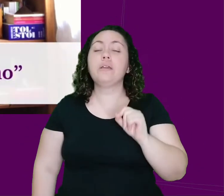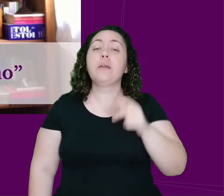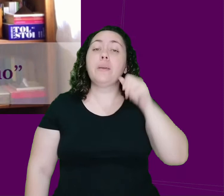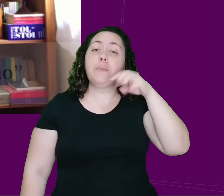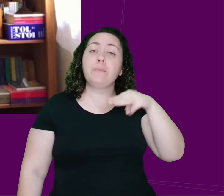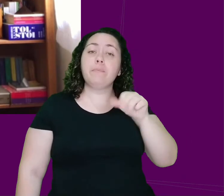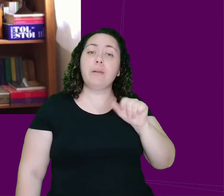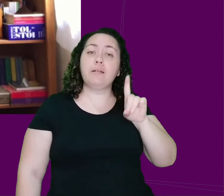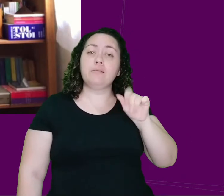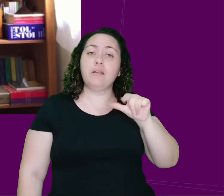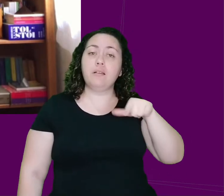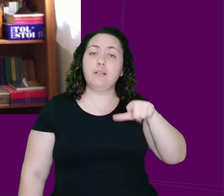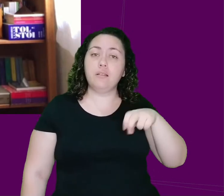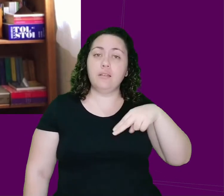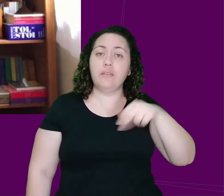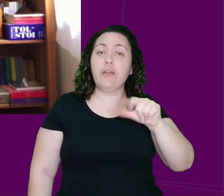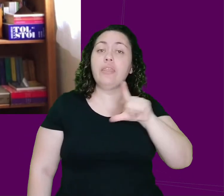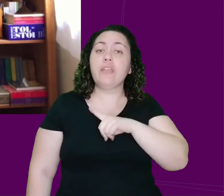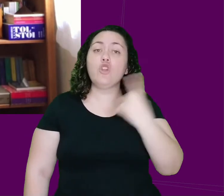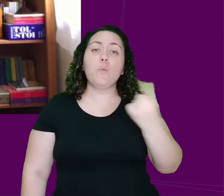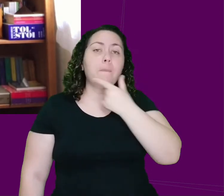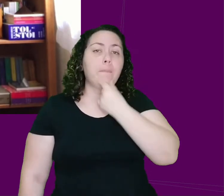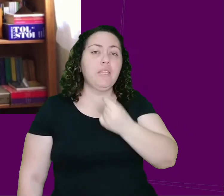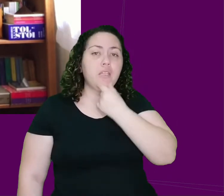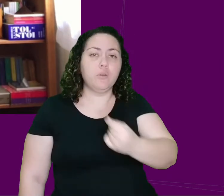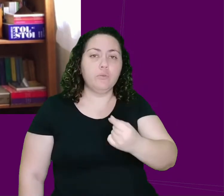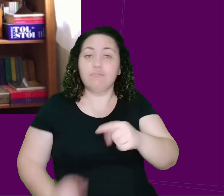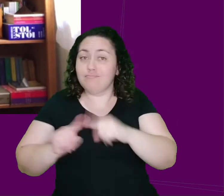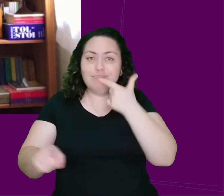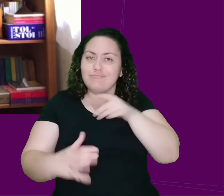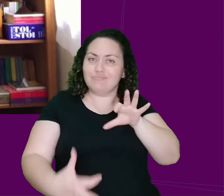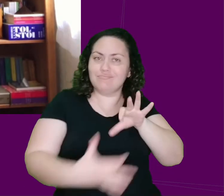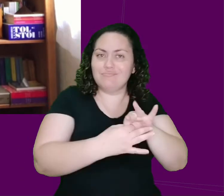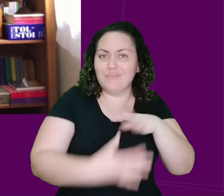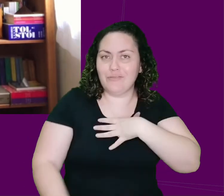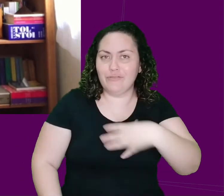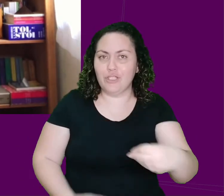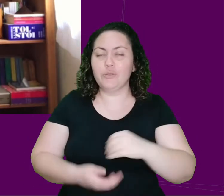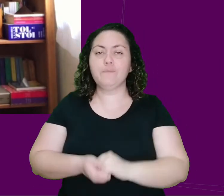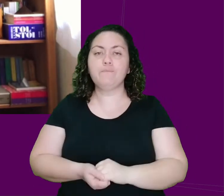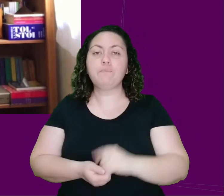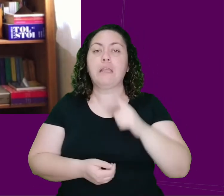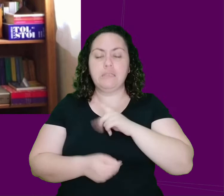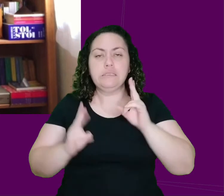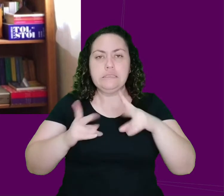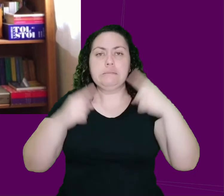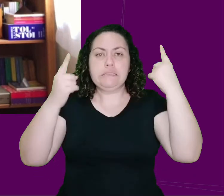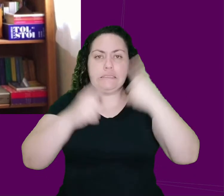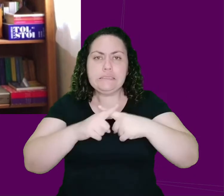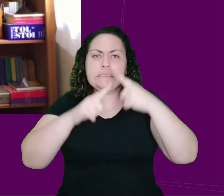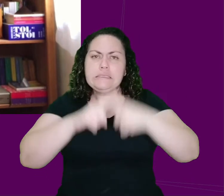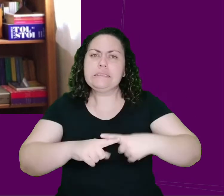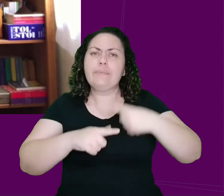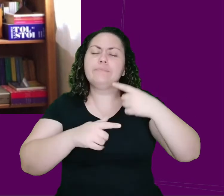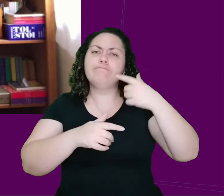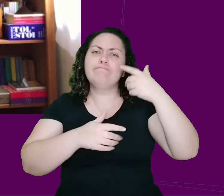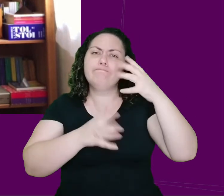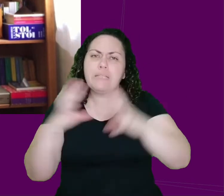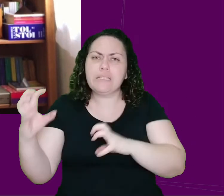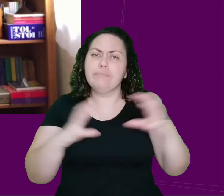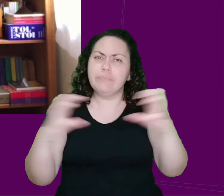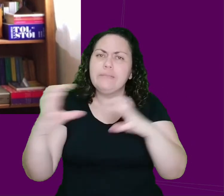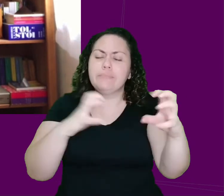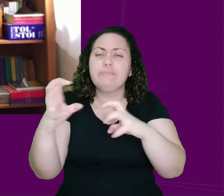um menino, mas não consegue se conectar com essa criança. Os atritos tornam-se constantes e a incapacidade